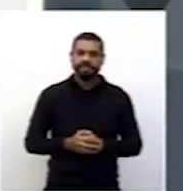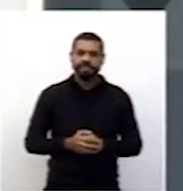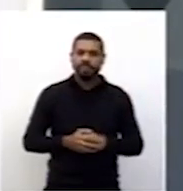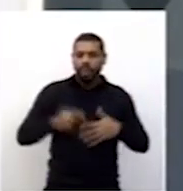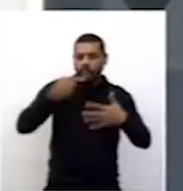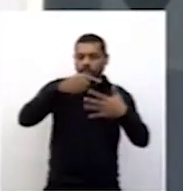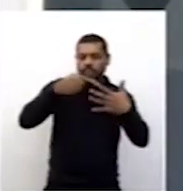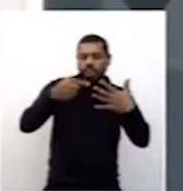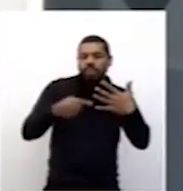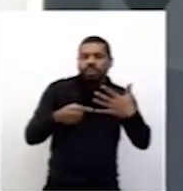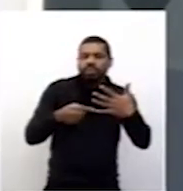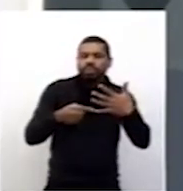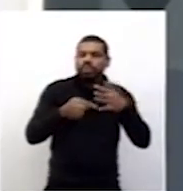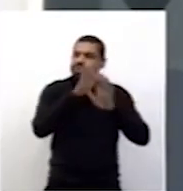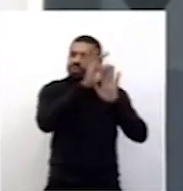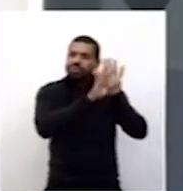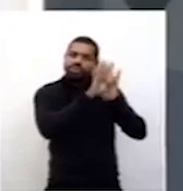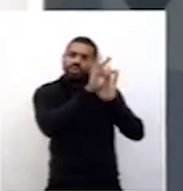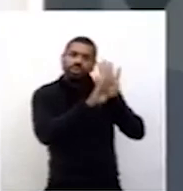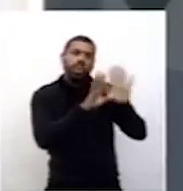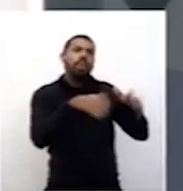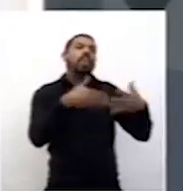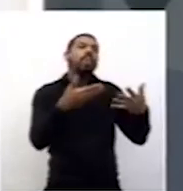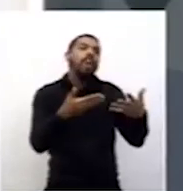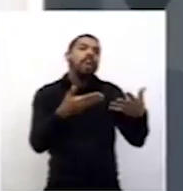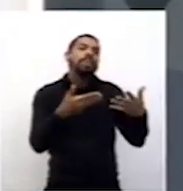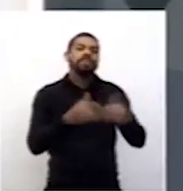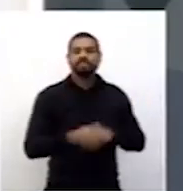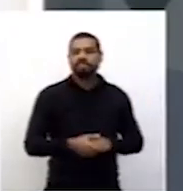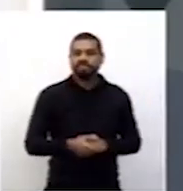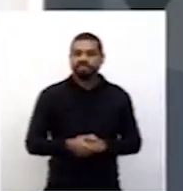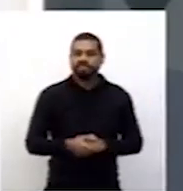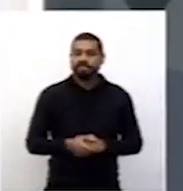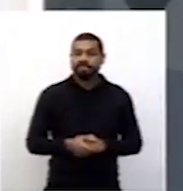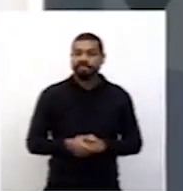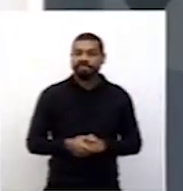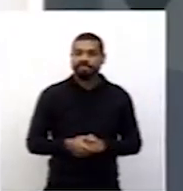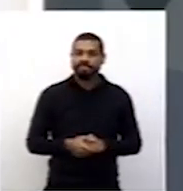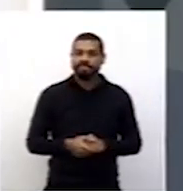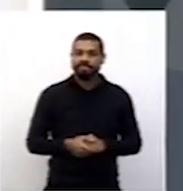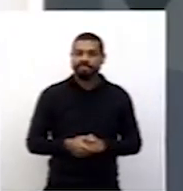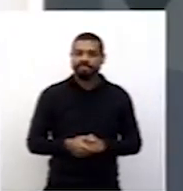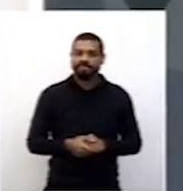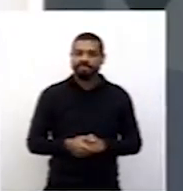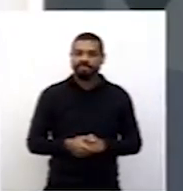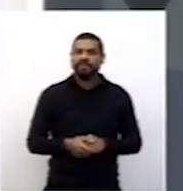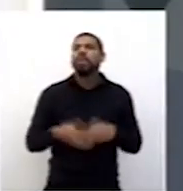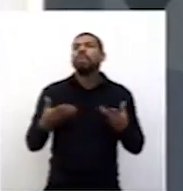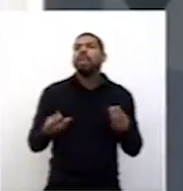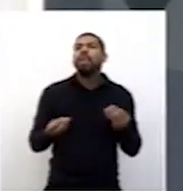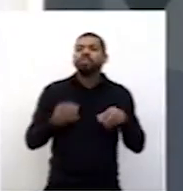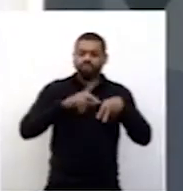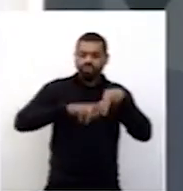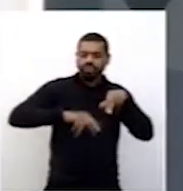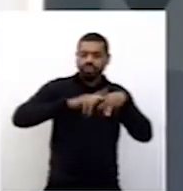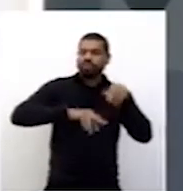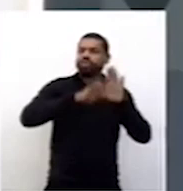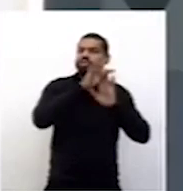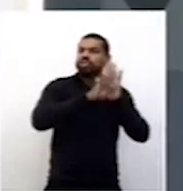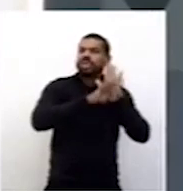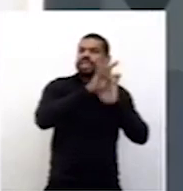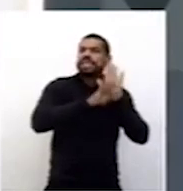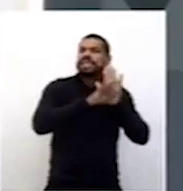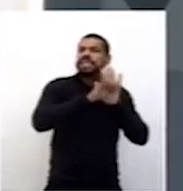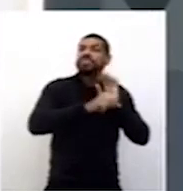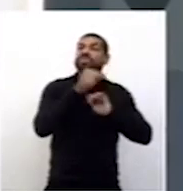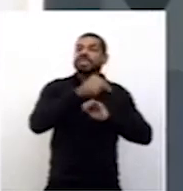Igual ao português. Ó, a raiz da palavra, gente. Que tipo de texto? Qual é o gênero de texto que nós estamos